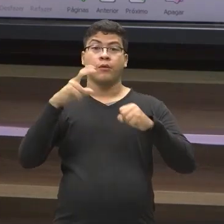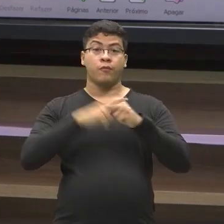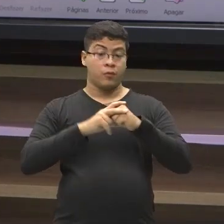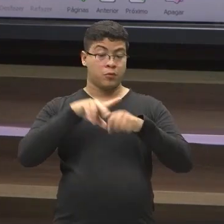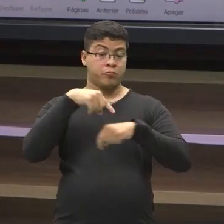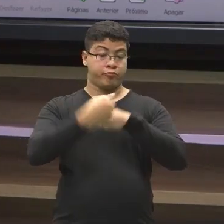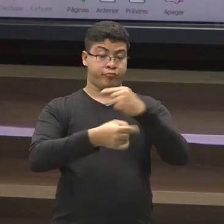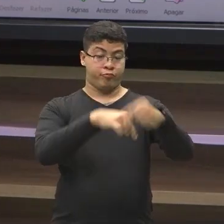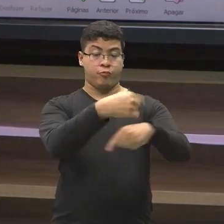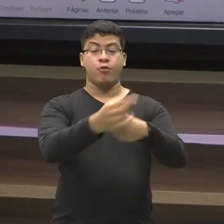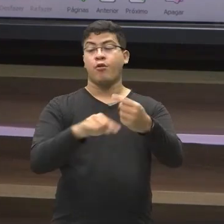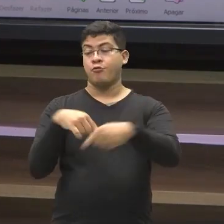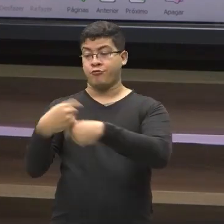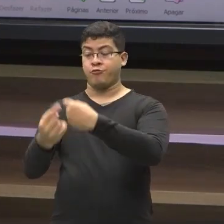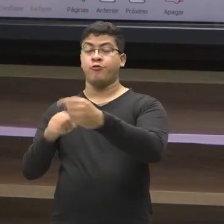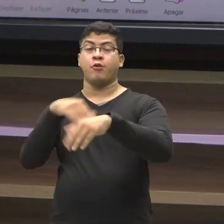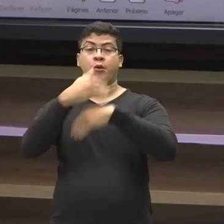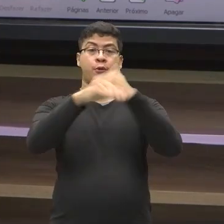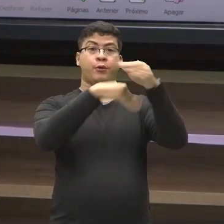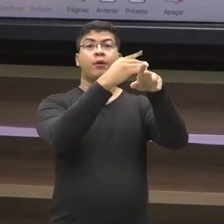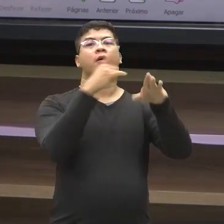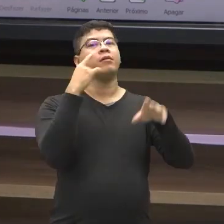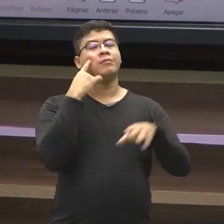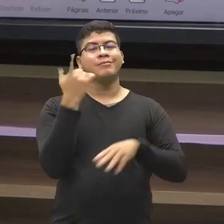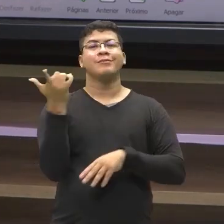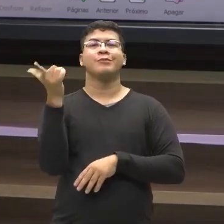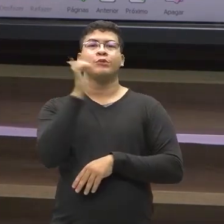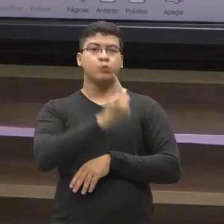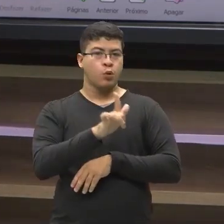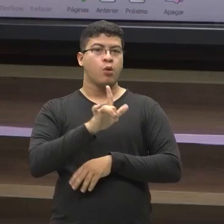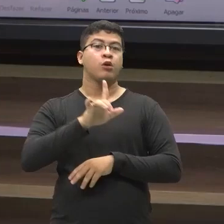vírus e aí é necessário que eu tome uma outra dose